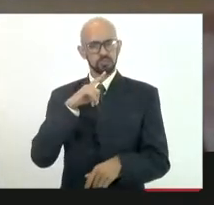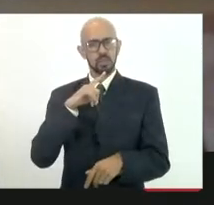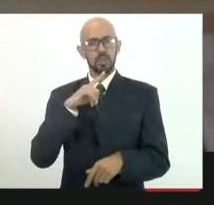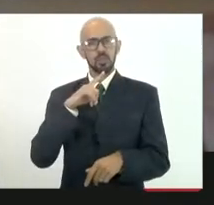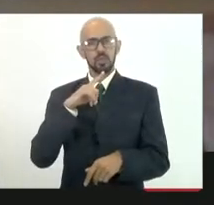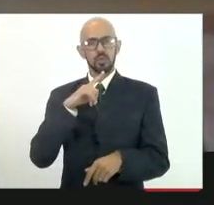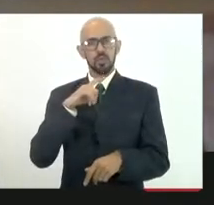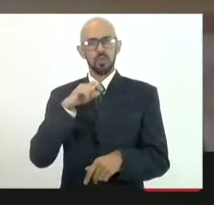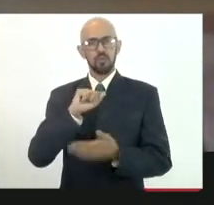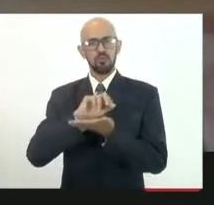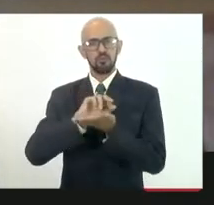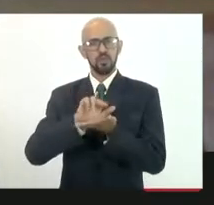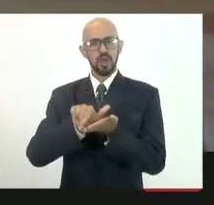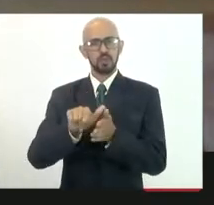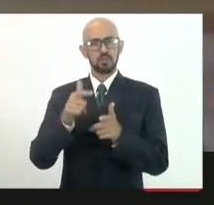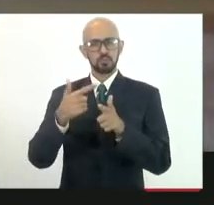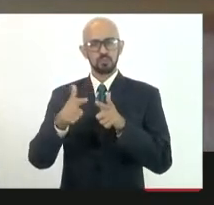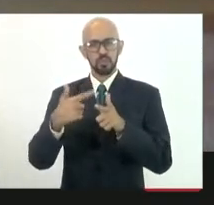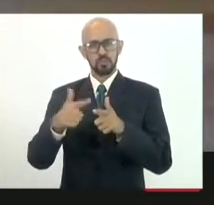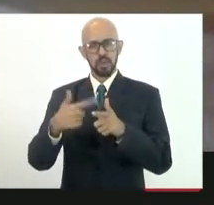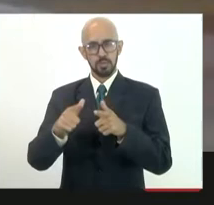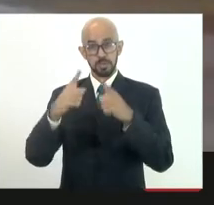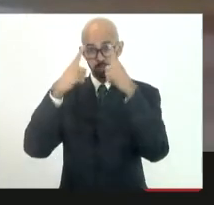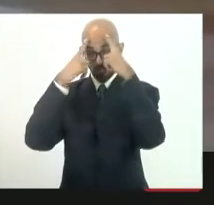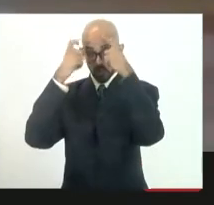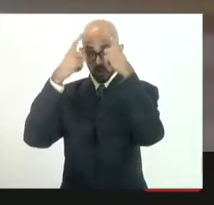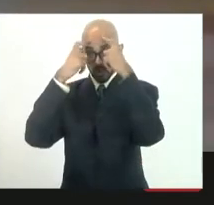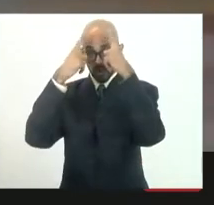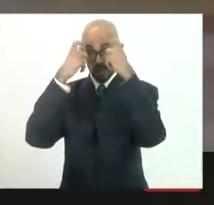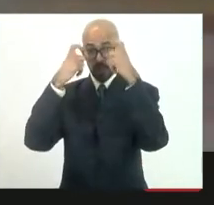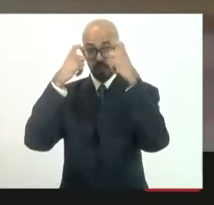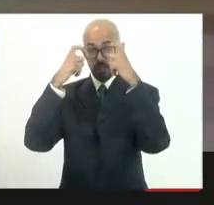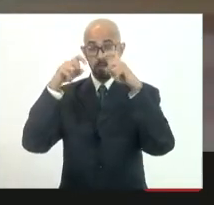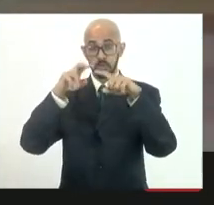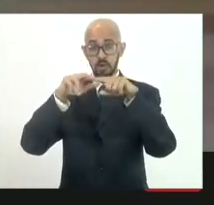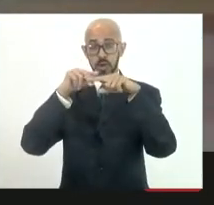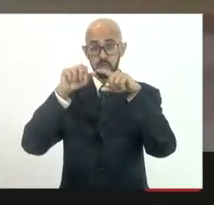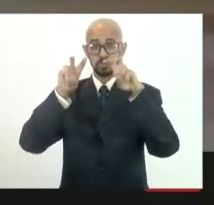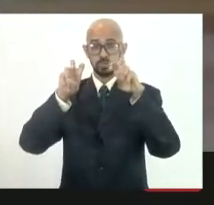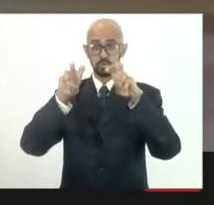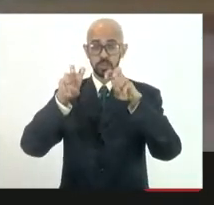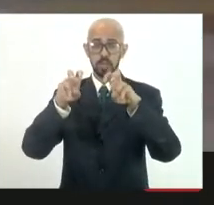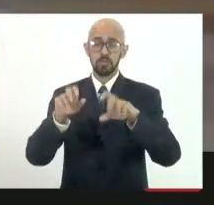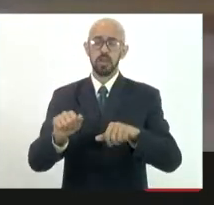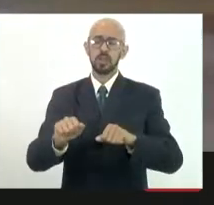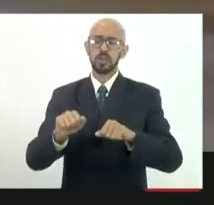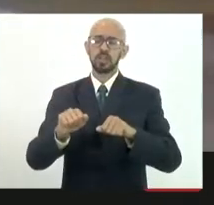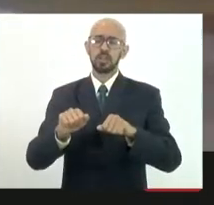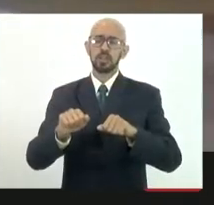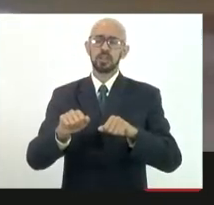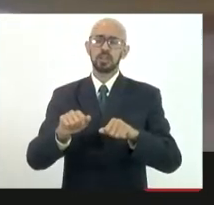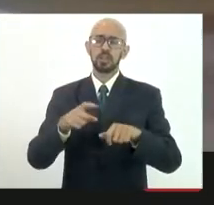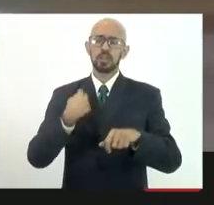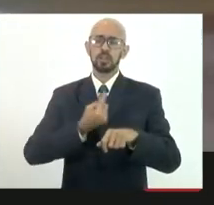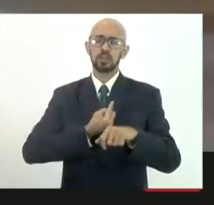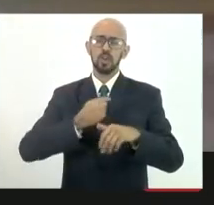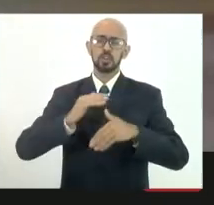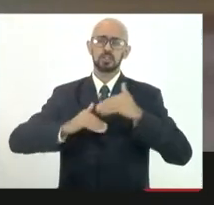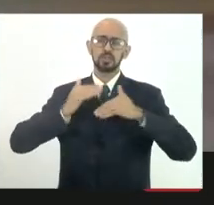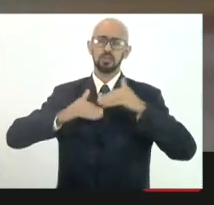com diversos problemas e violações relacionadas a essa temática, e em que nós